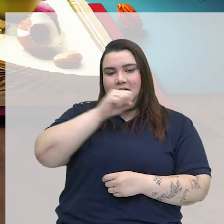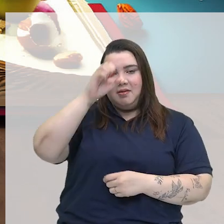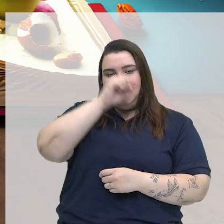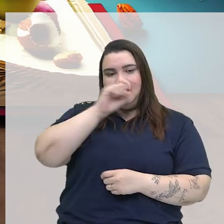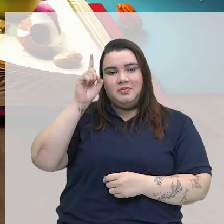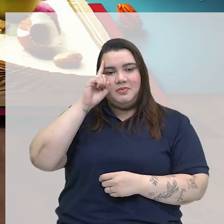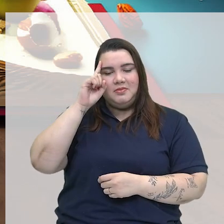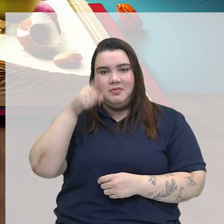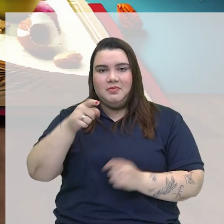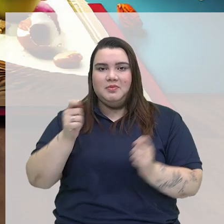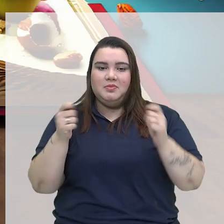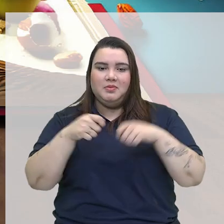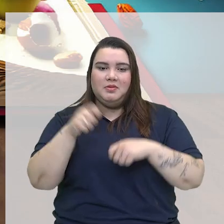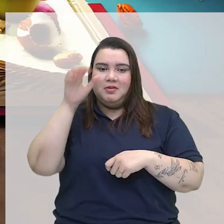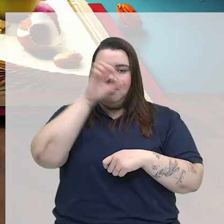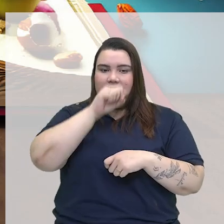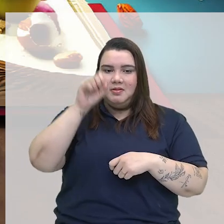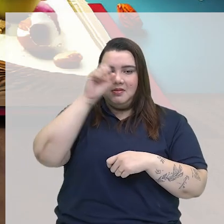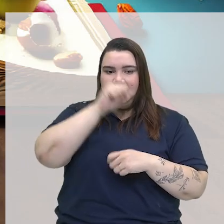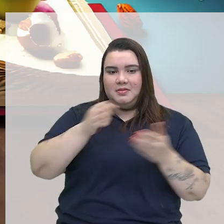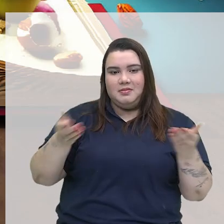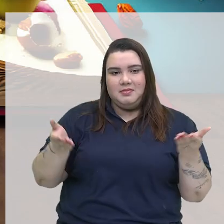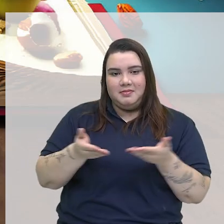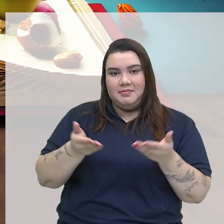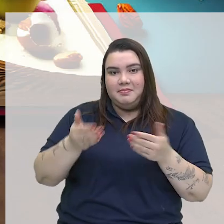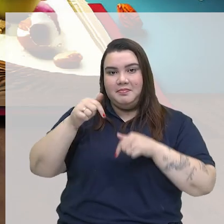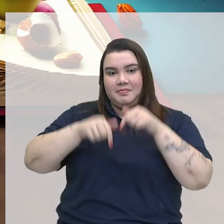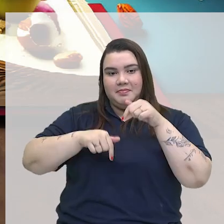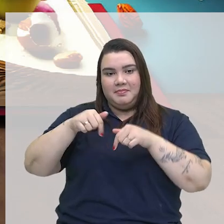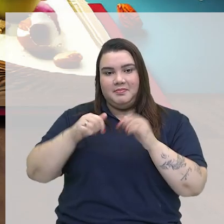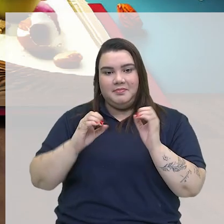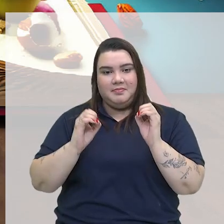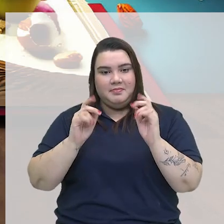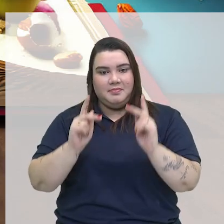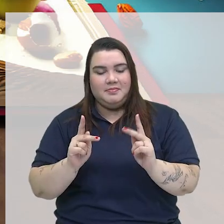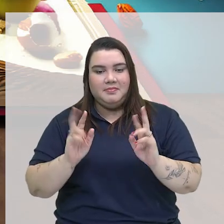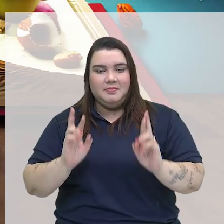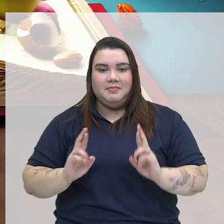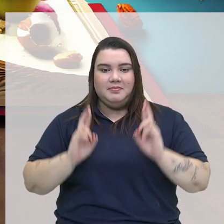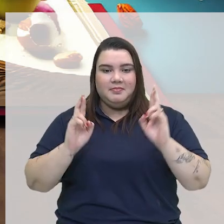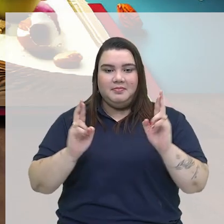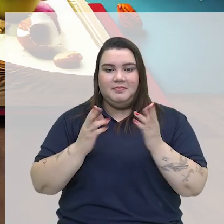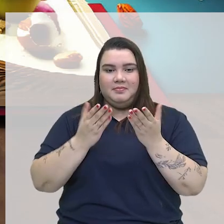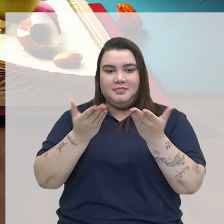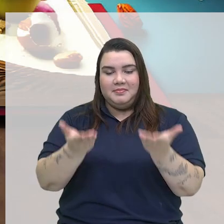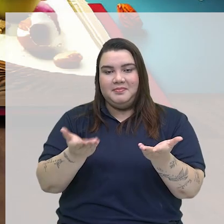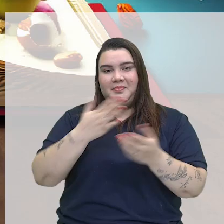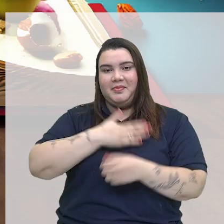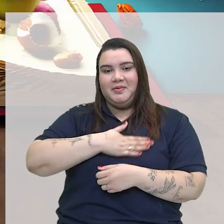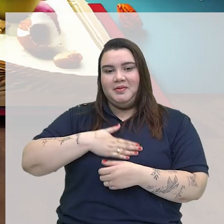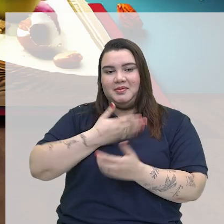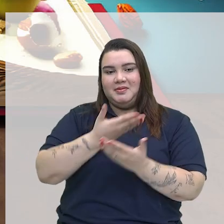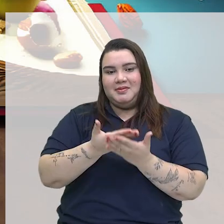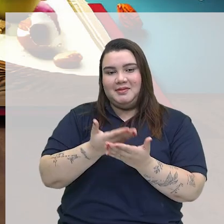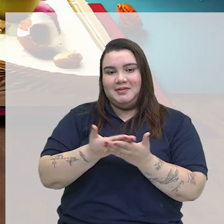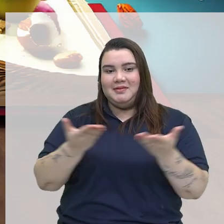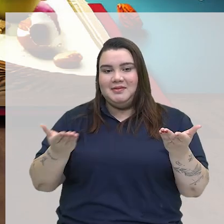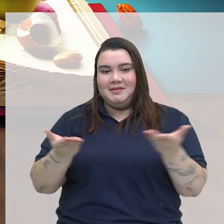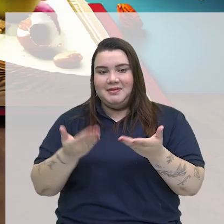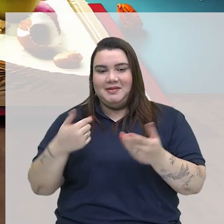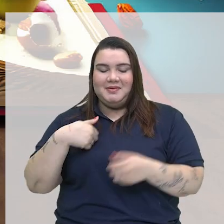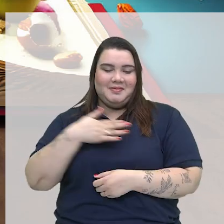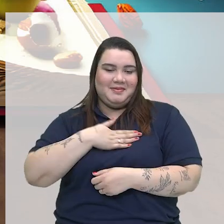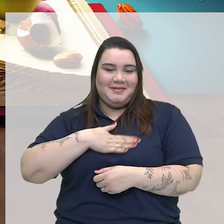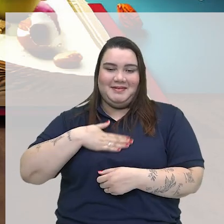dia, porque vocês podem estar aprendendo a química. Então, espero que vocês tenham gostado da nossa aula, né?